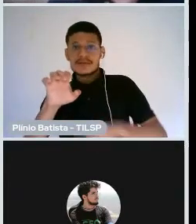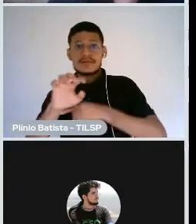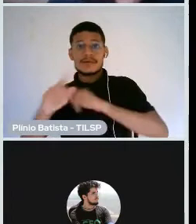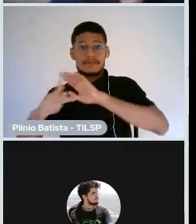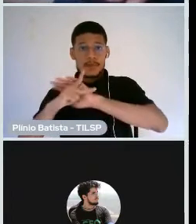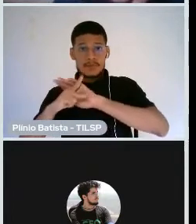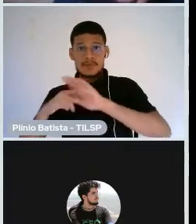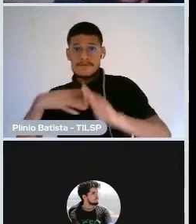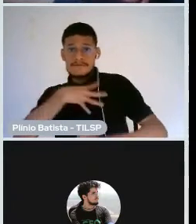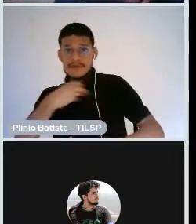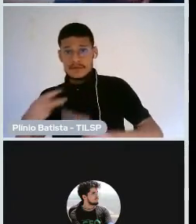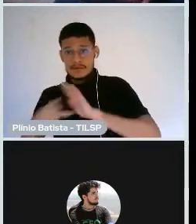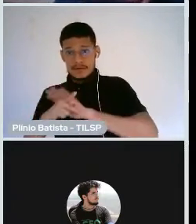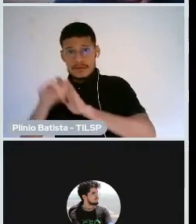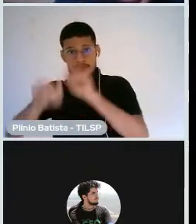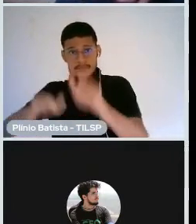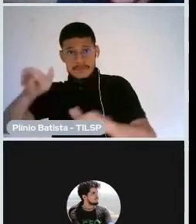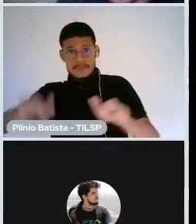tá? Que aí